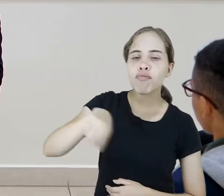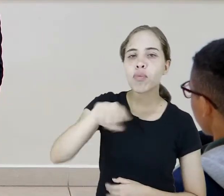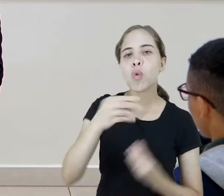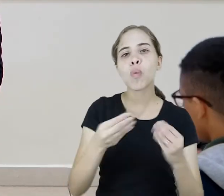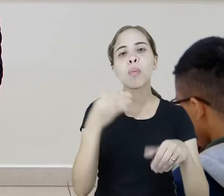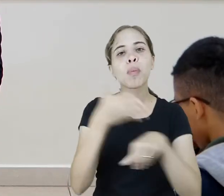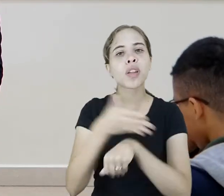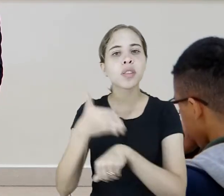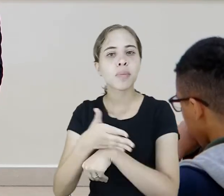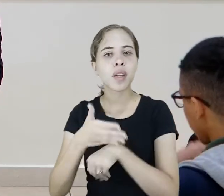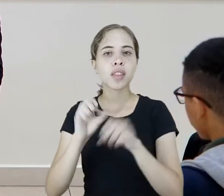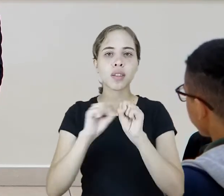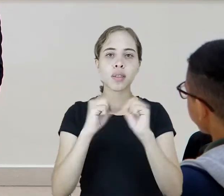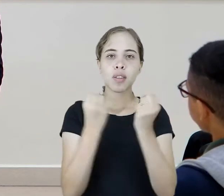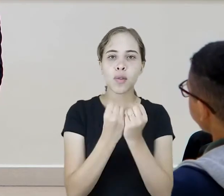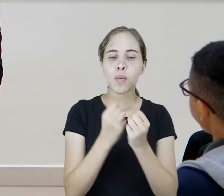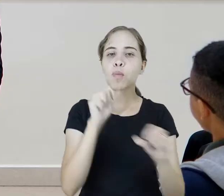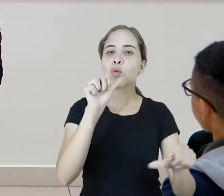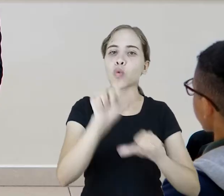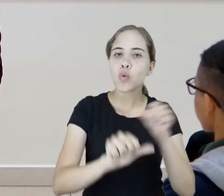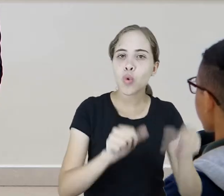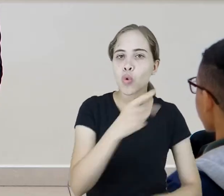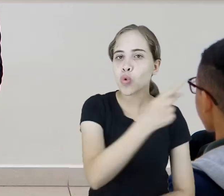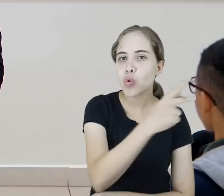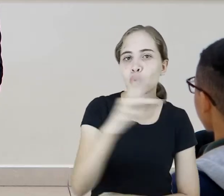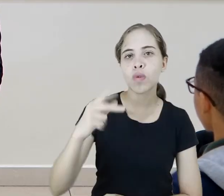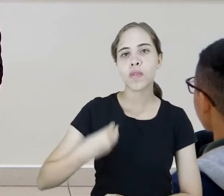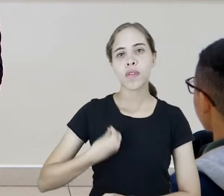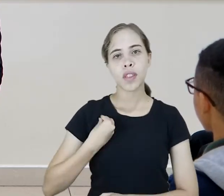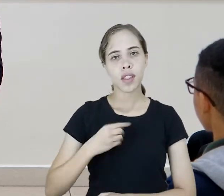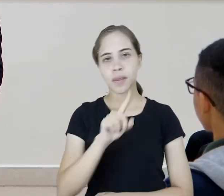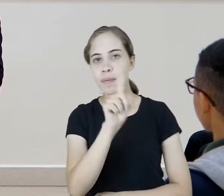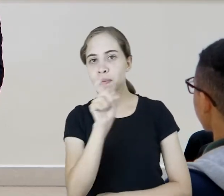no seminário mudou o curso da sua vida?